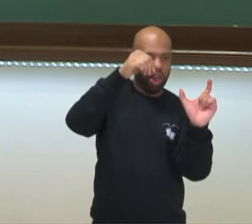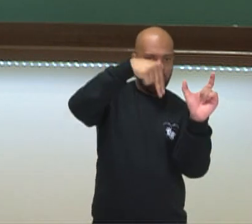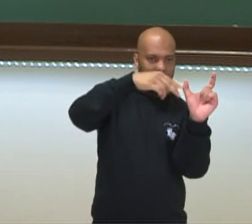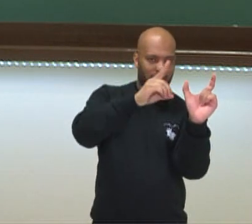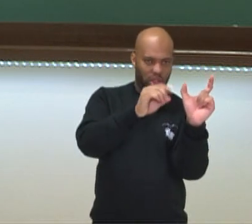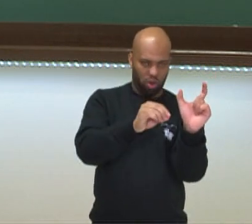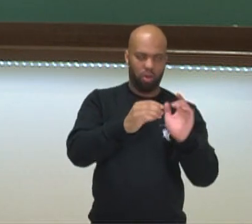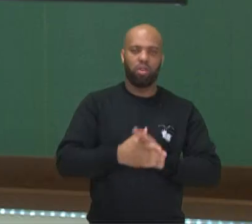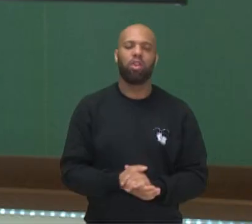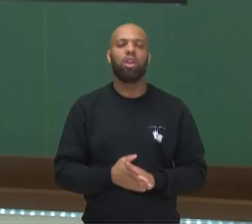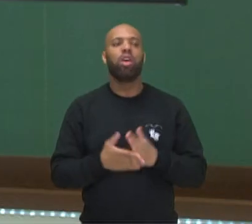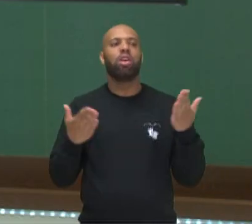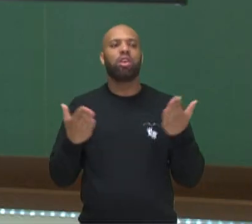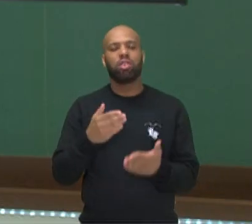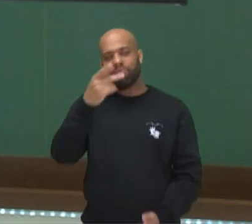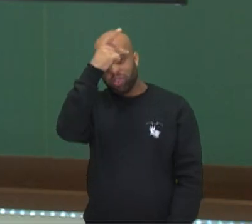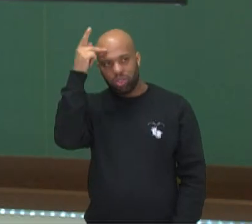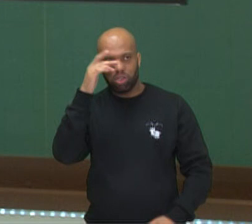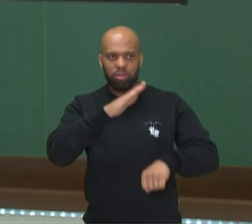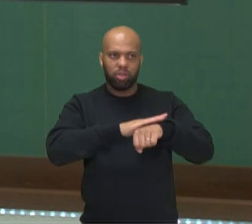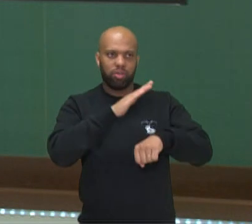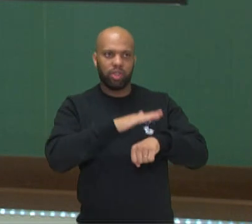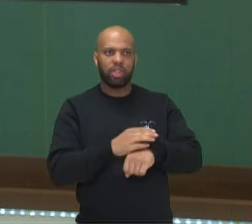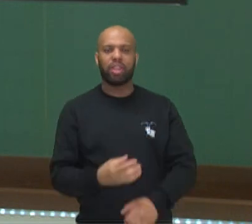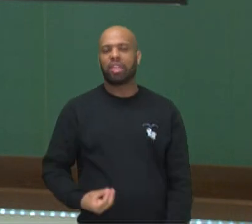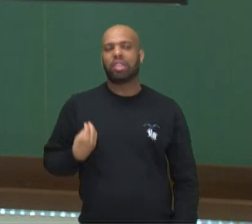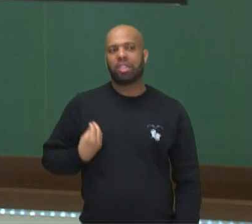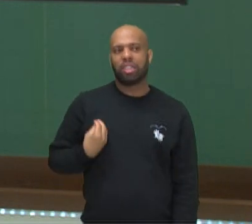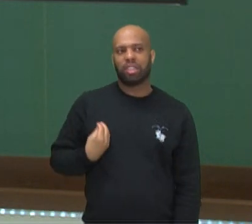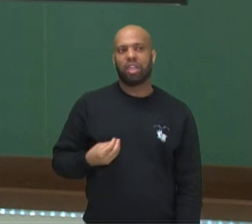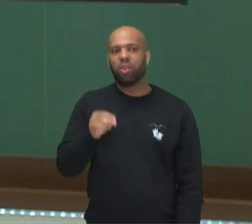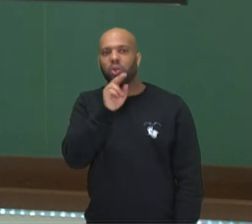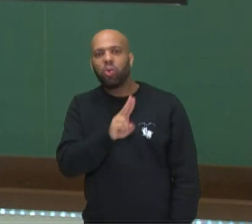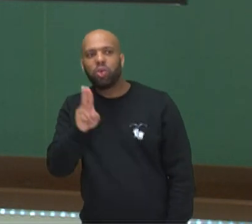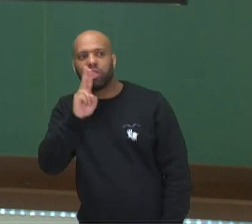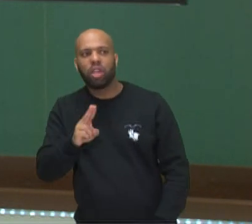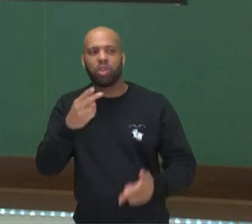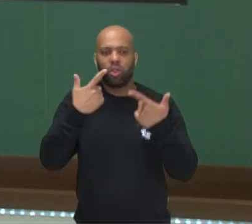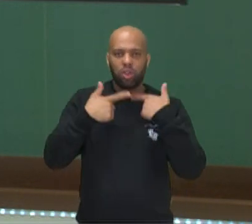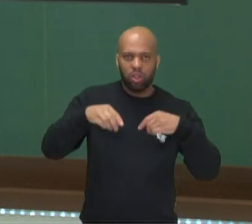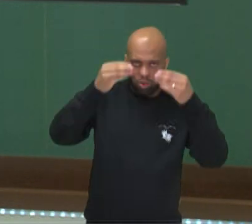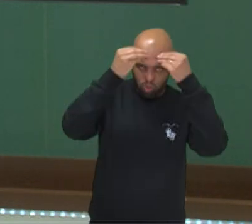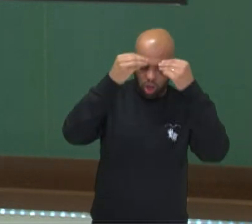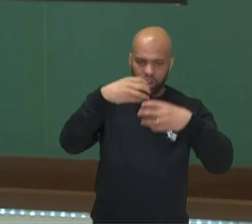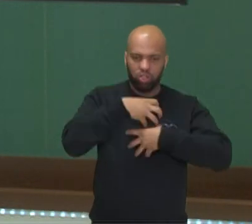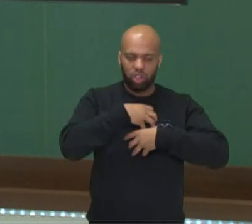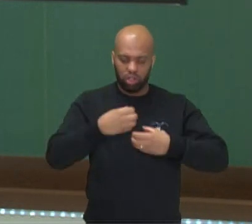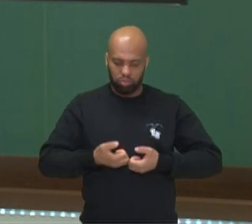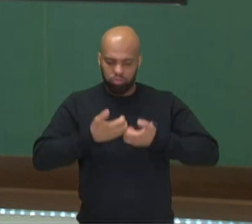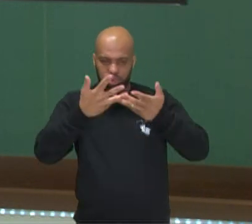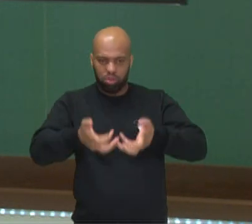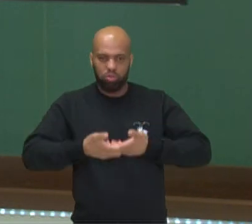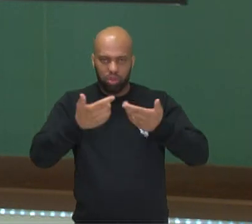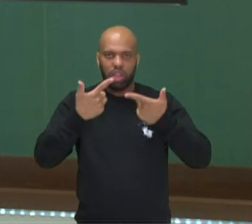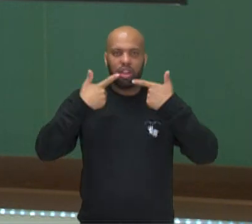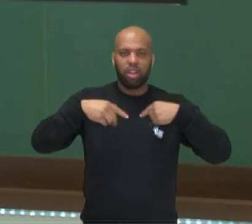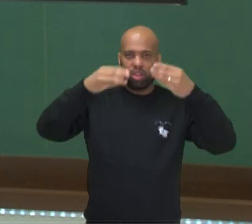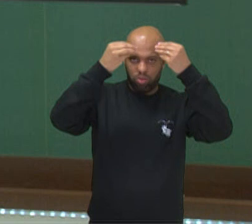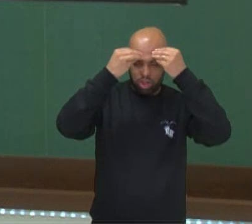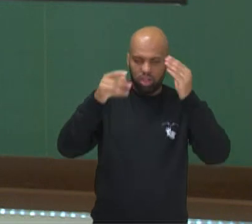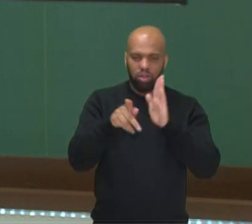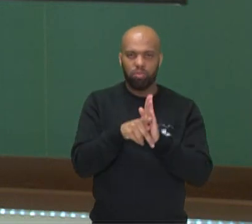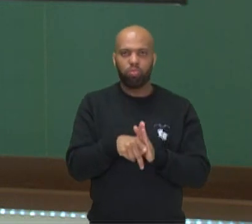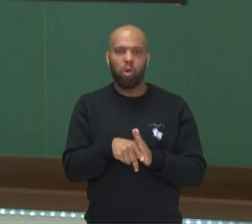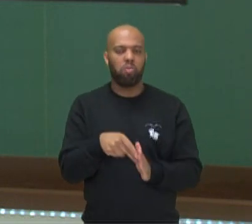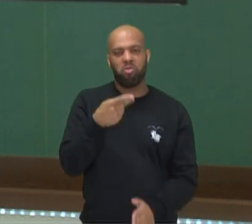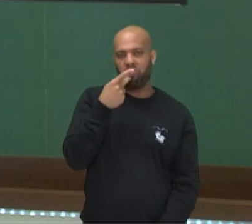as pessoas, no momento em que estão utilizando uma linguagem espontânea, uma linguagem falada